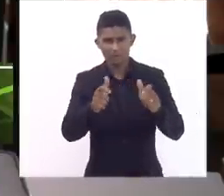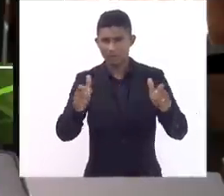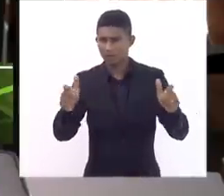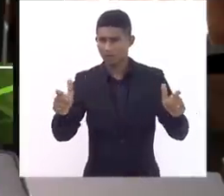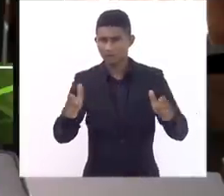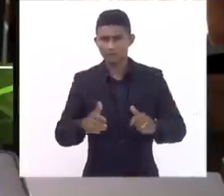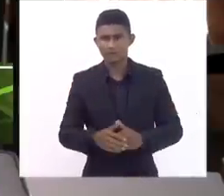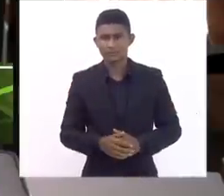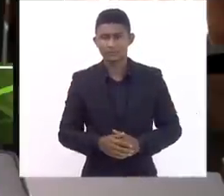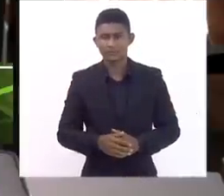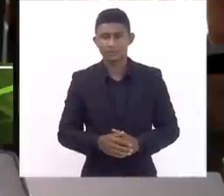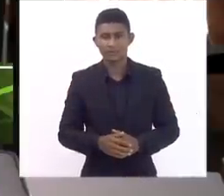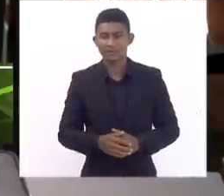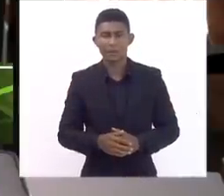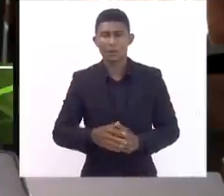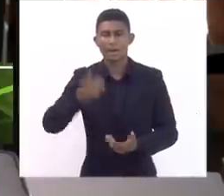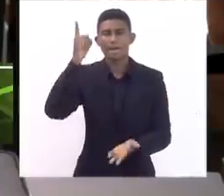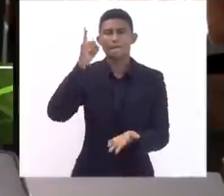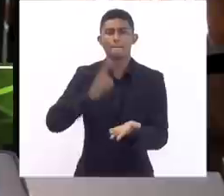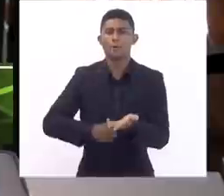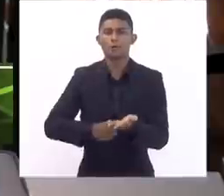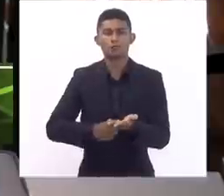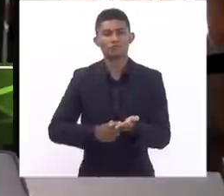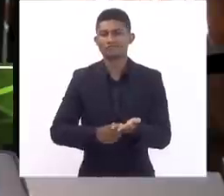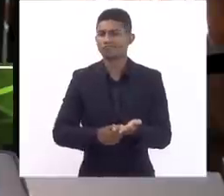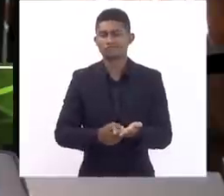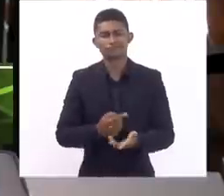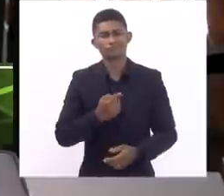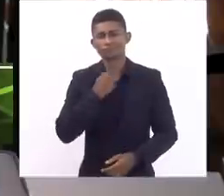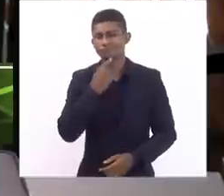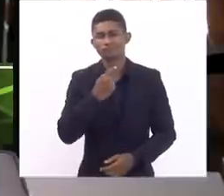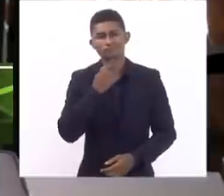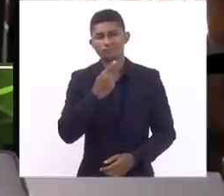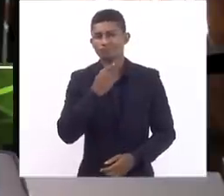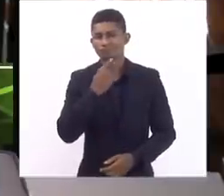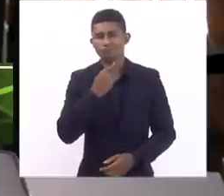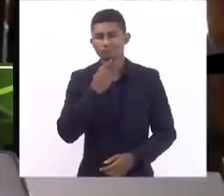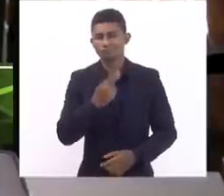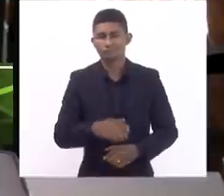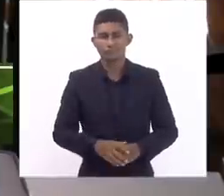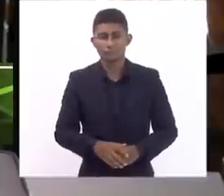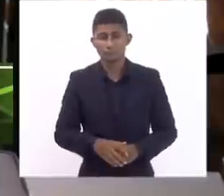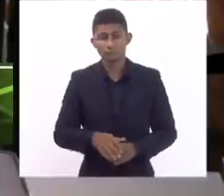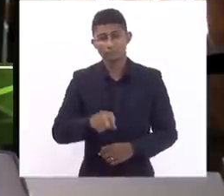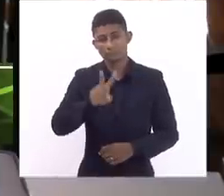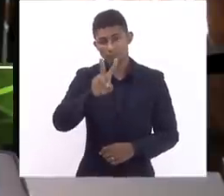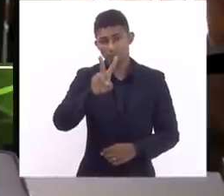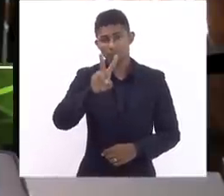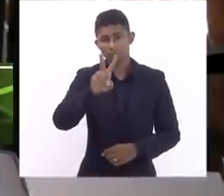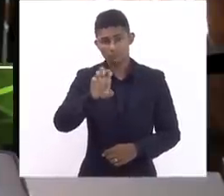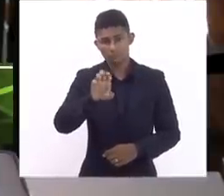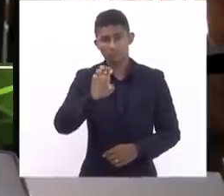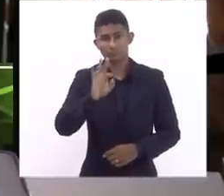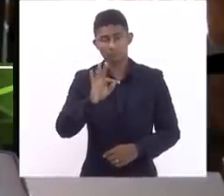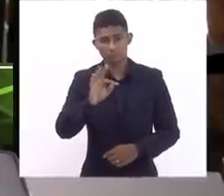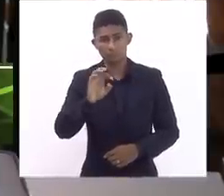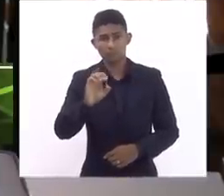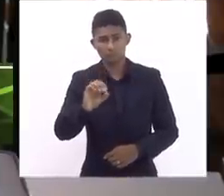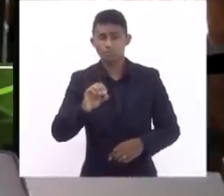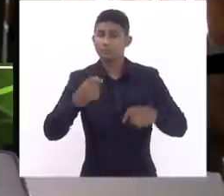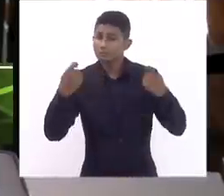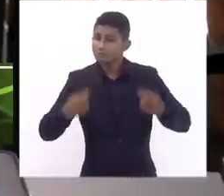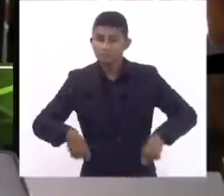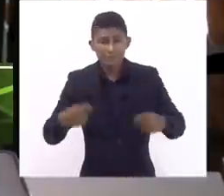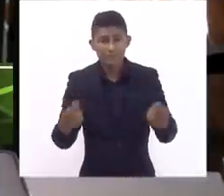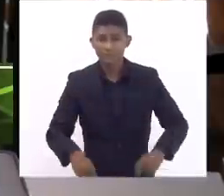não dá para fazer acordo. Esse veto precisa ser derrubado para